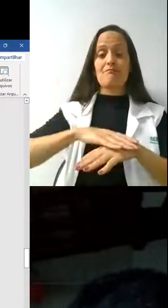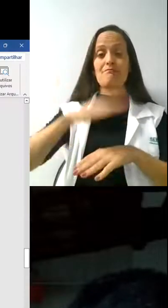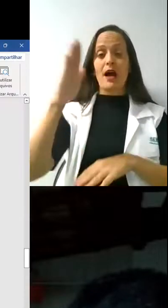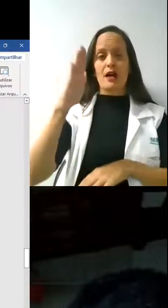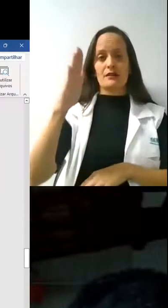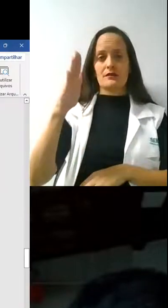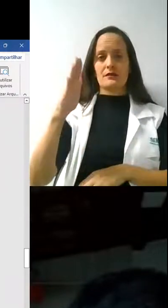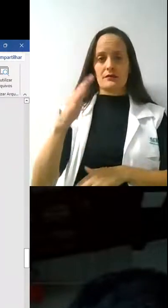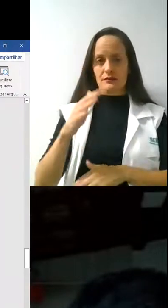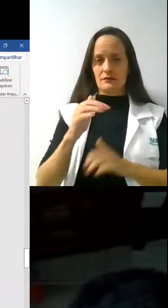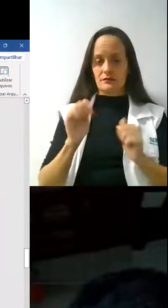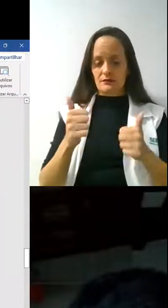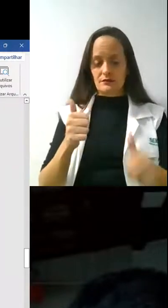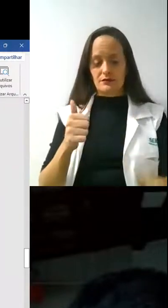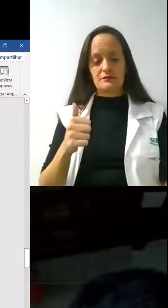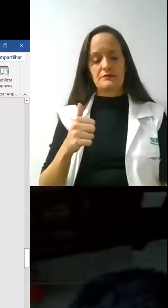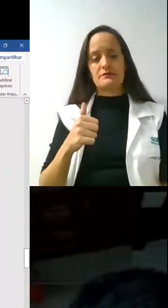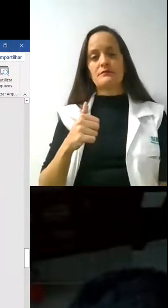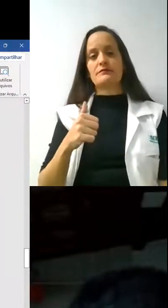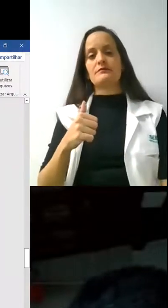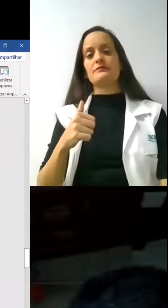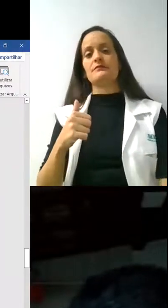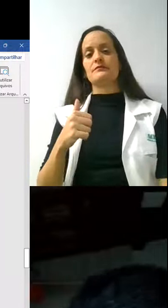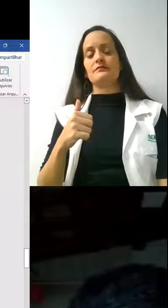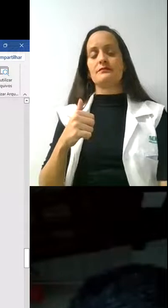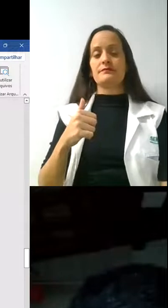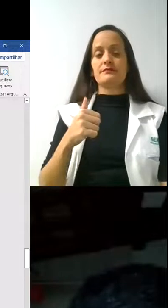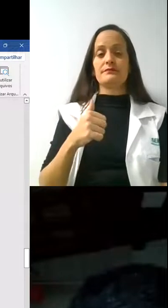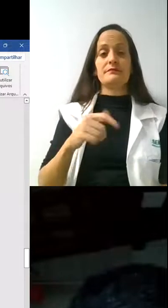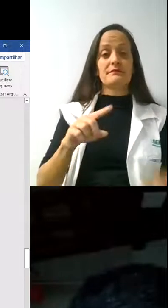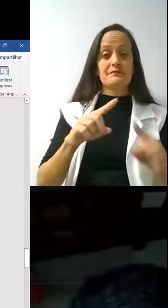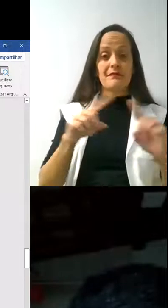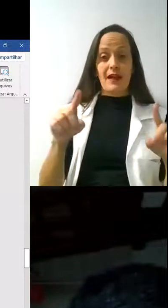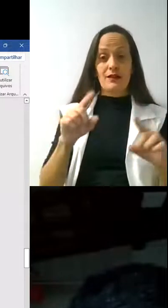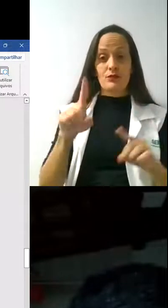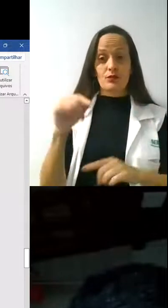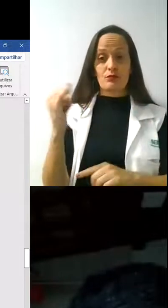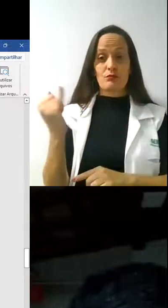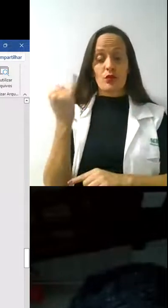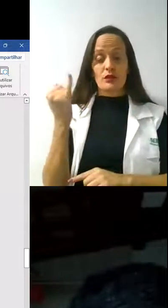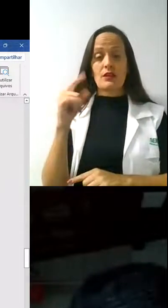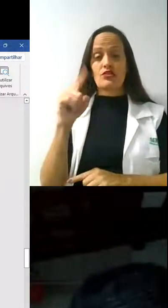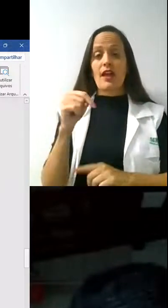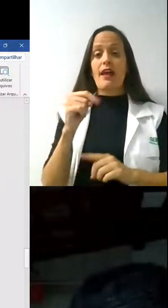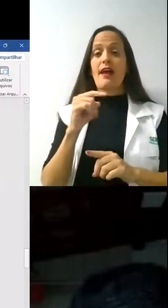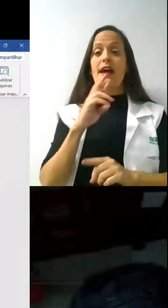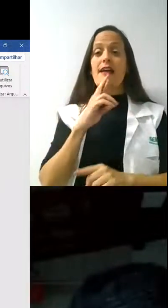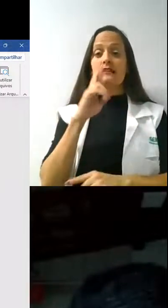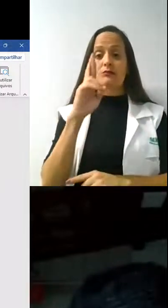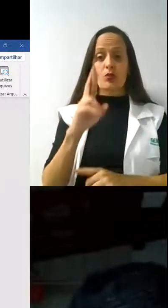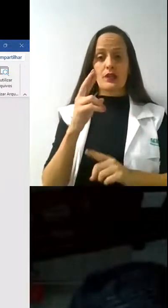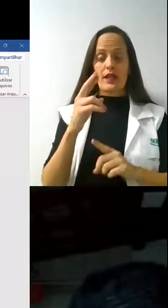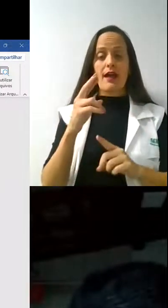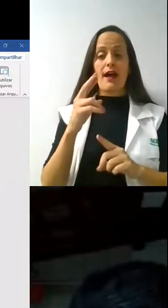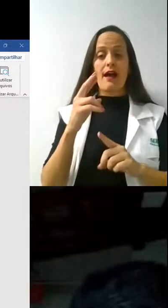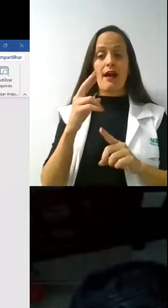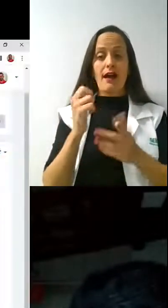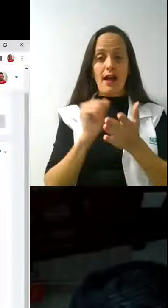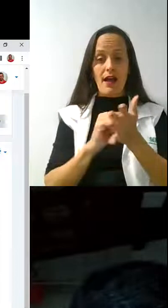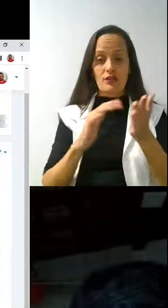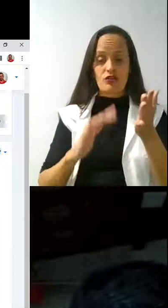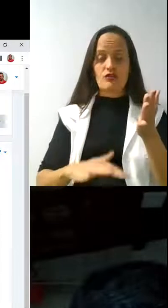resolução do que vai ser pontuado, que no caso é essa atividade aqui que vale de 0 a 100 pontos, tranquilo? Mas assim,